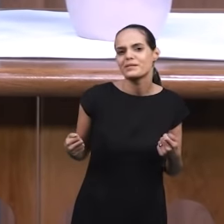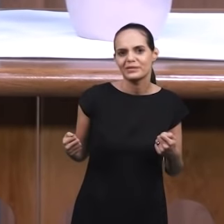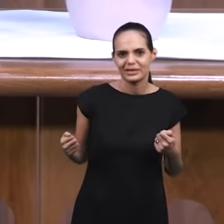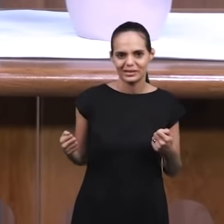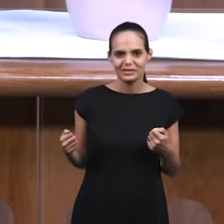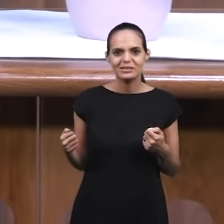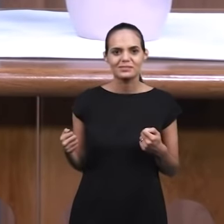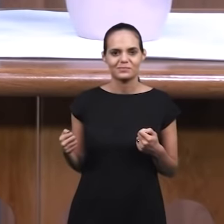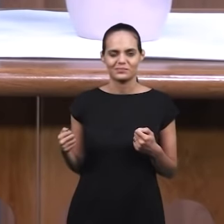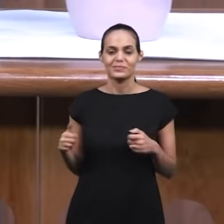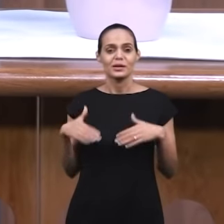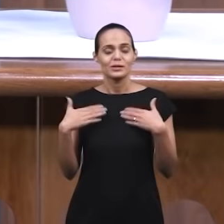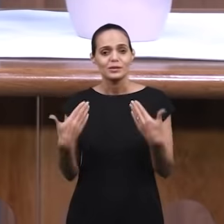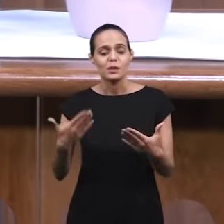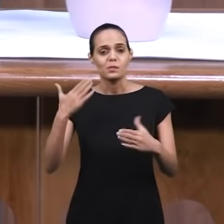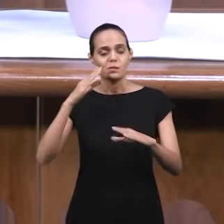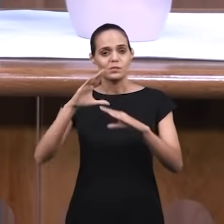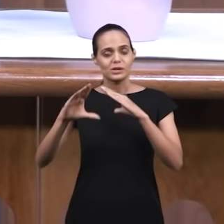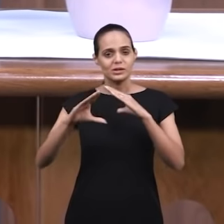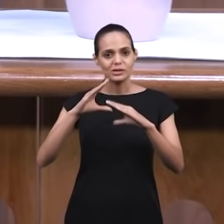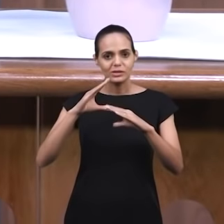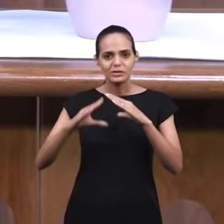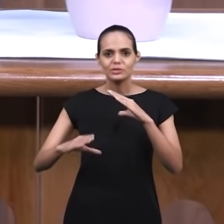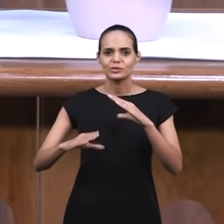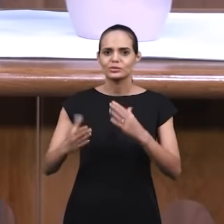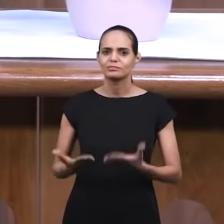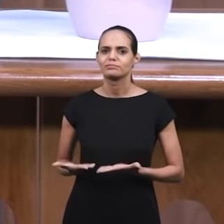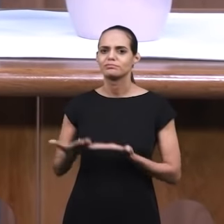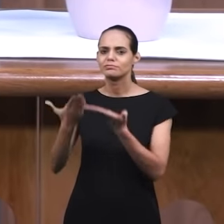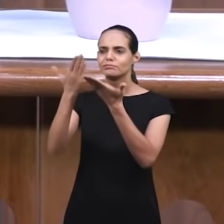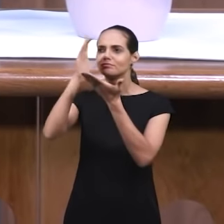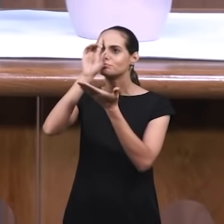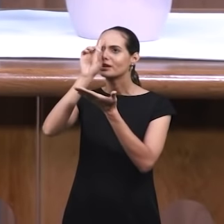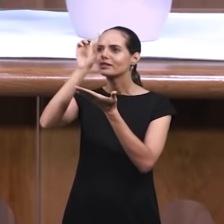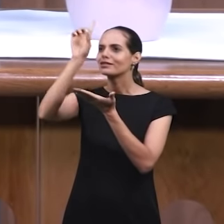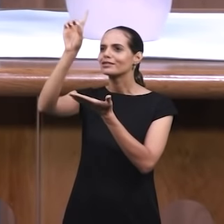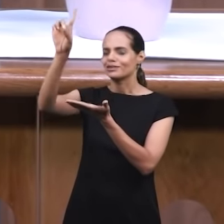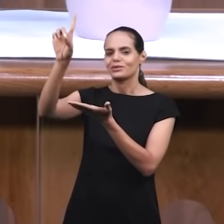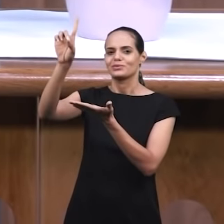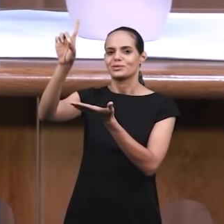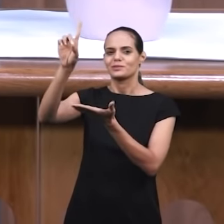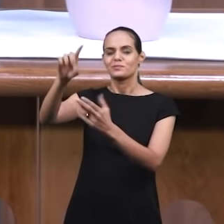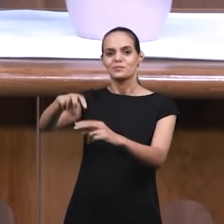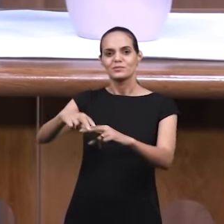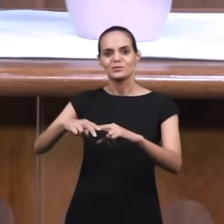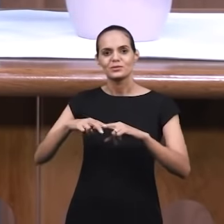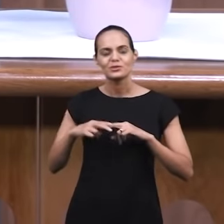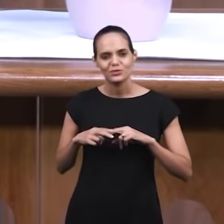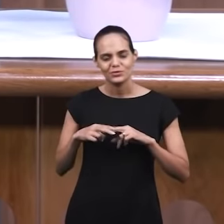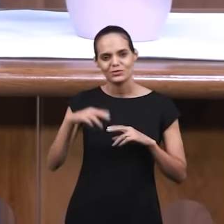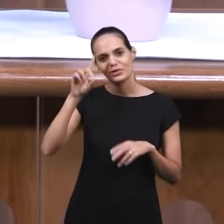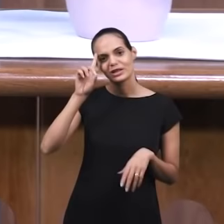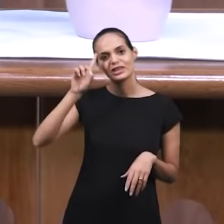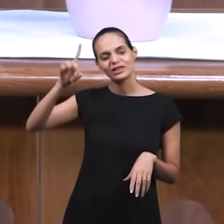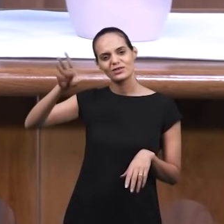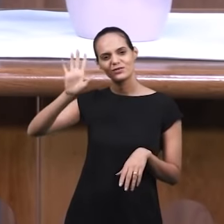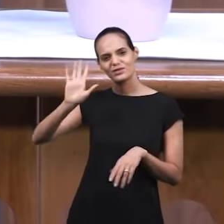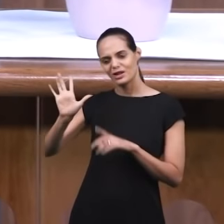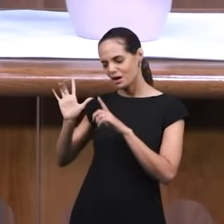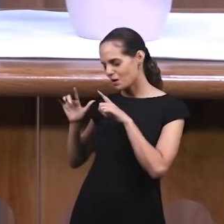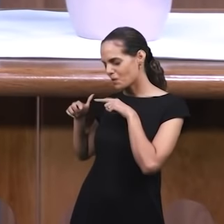um cântico entoado a Deus, cantado a Deus, em razão de algo que Deus fizera por